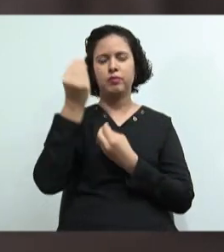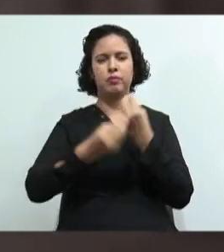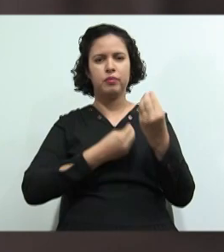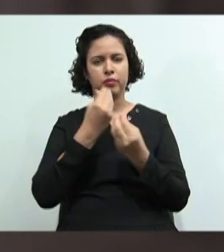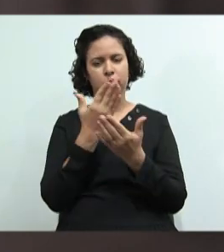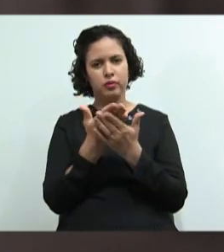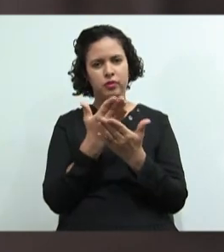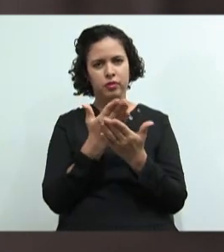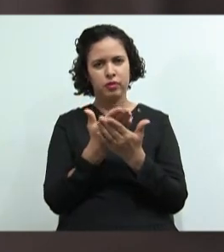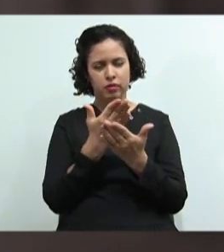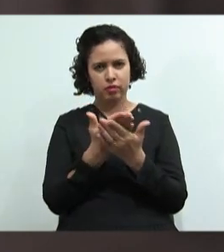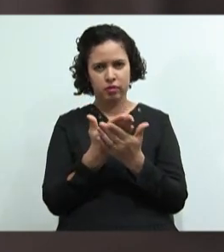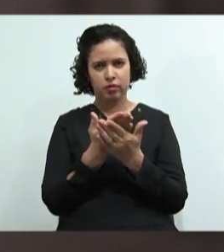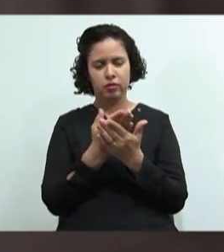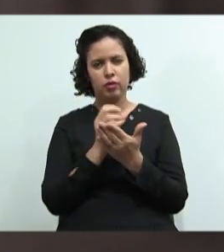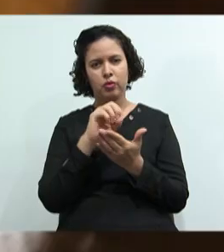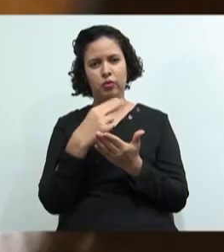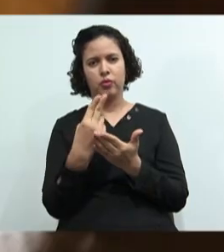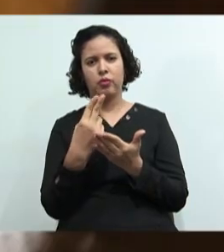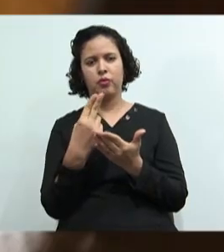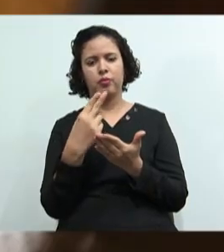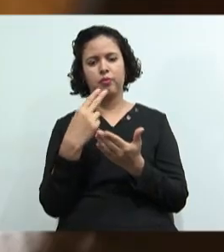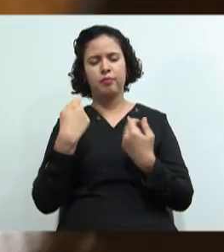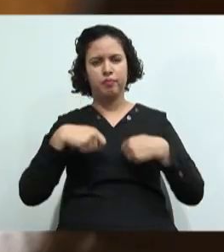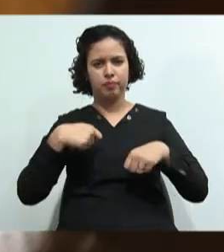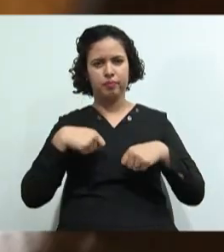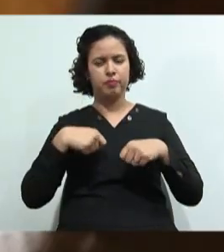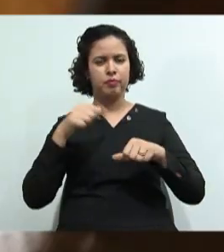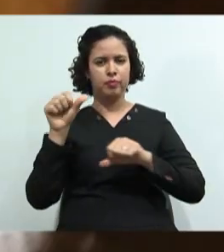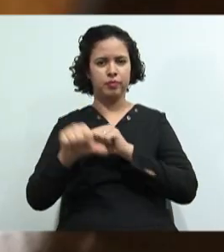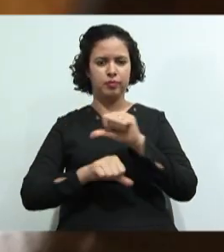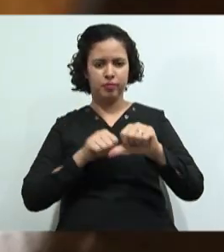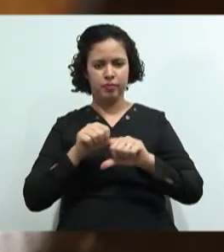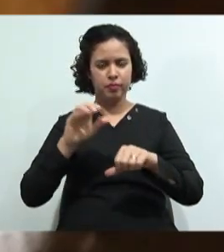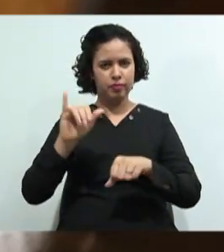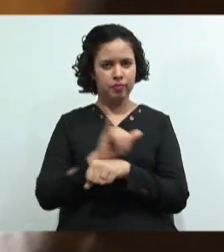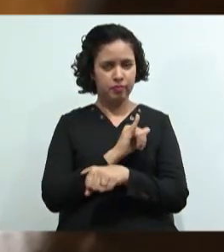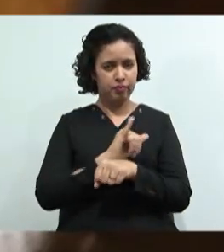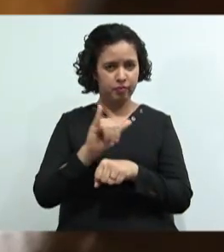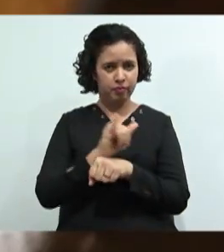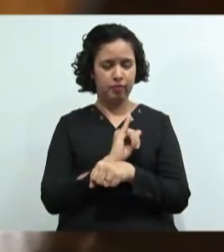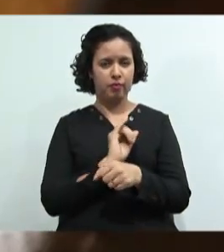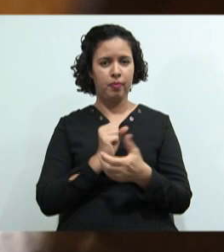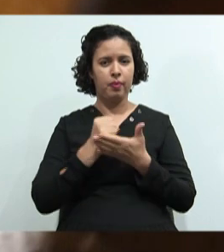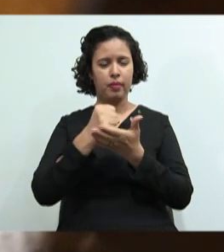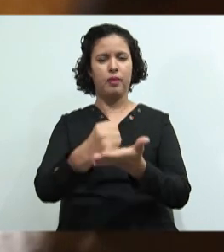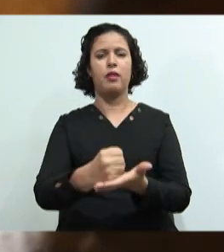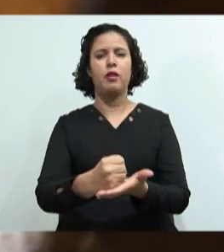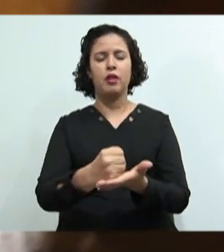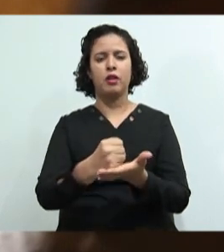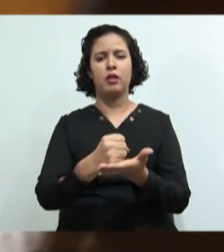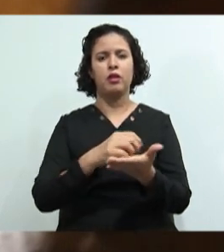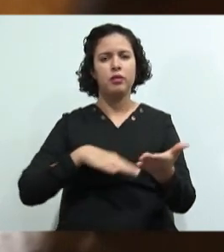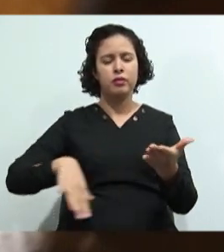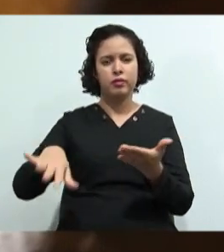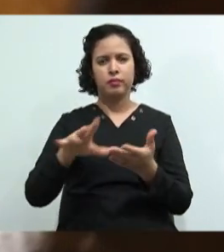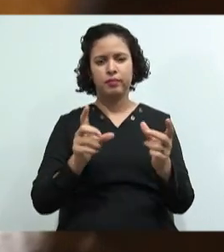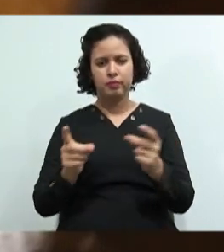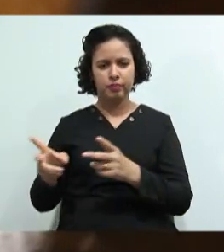está contento ou algo deve ser corrigido. As estratégias organizacionais contribuem para a análise do mercado onde estão